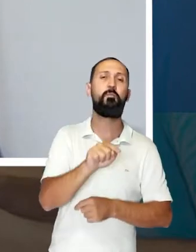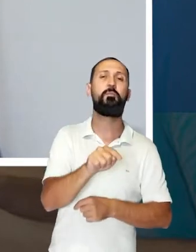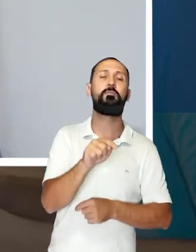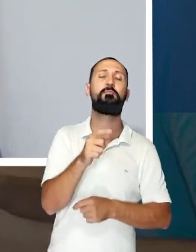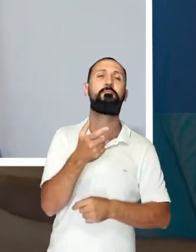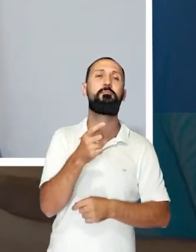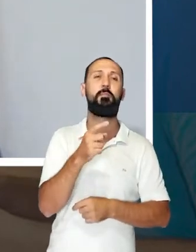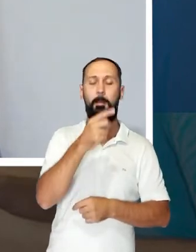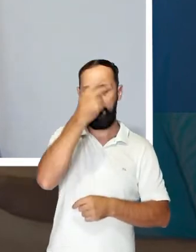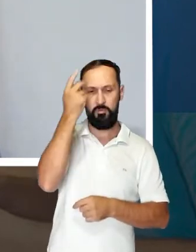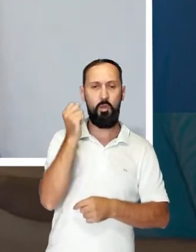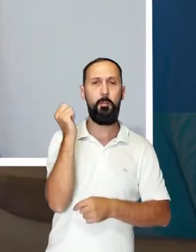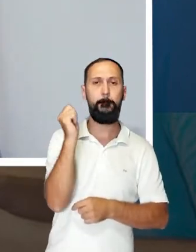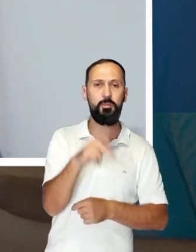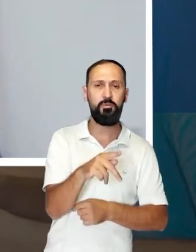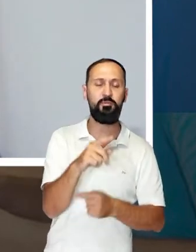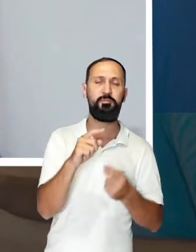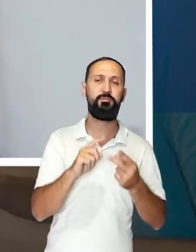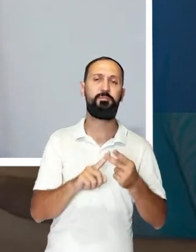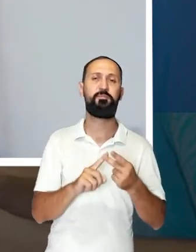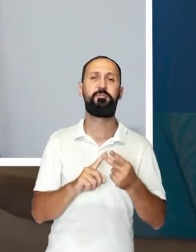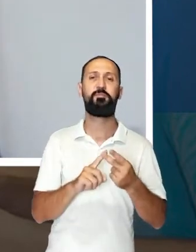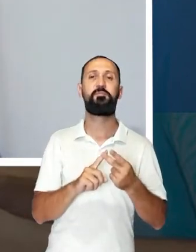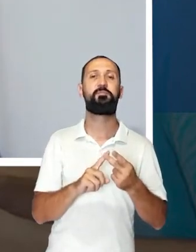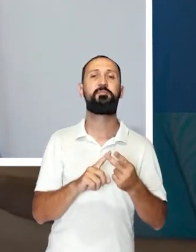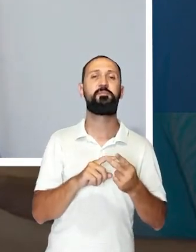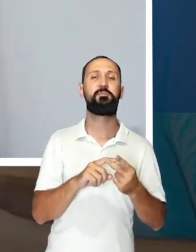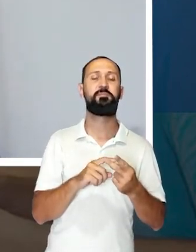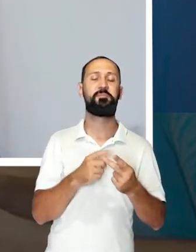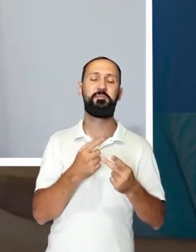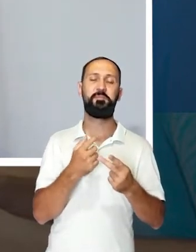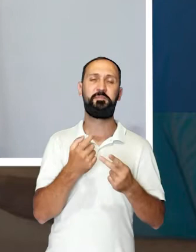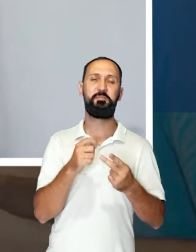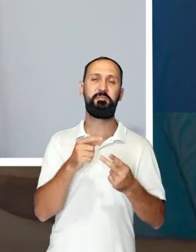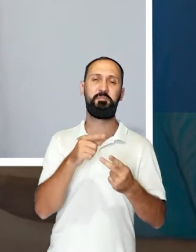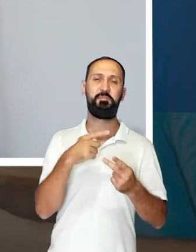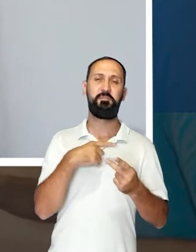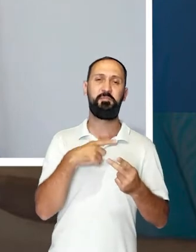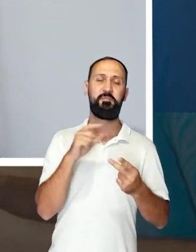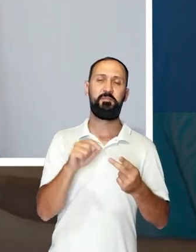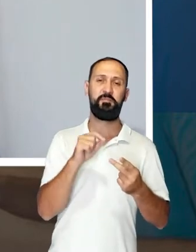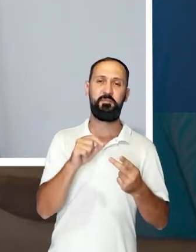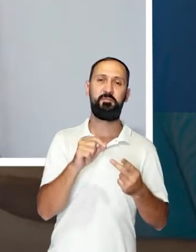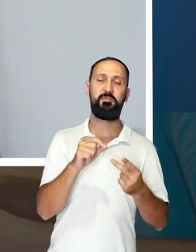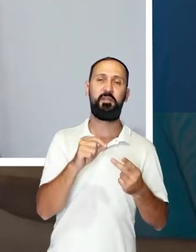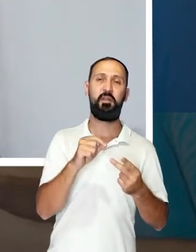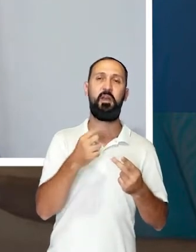um personagem, digamos assim, aposentado, em